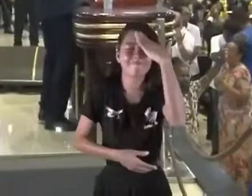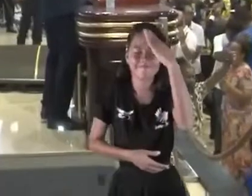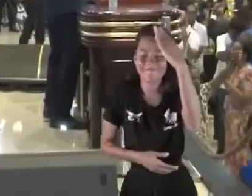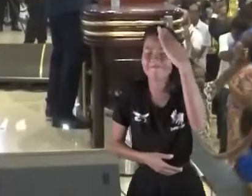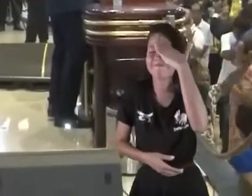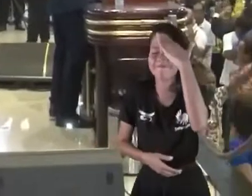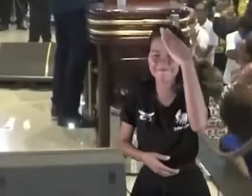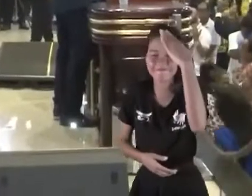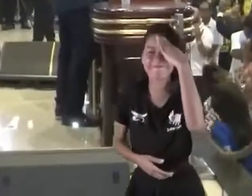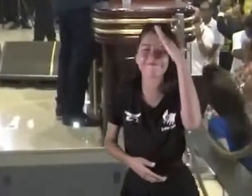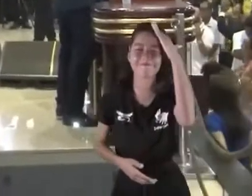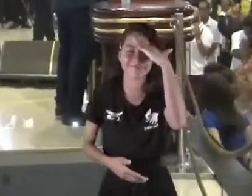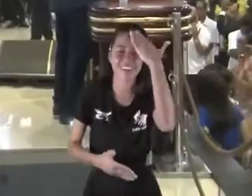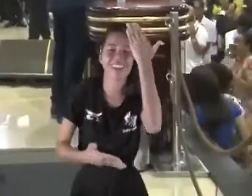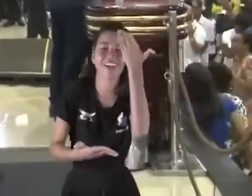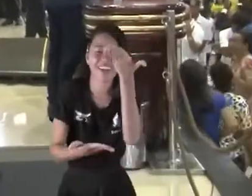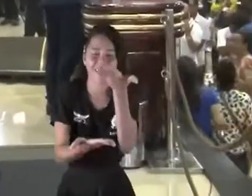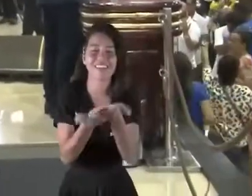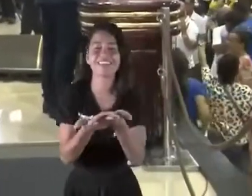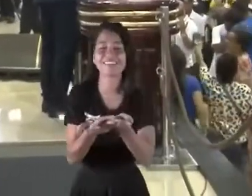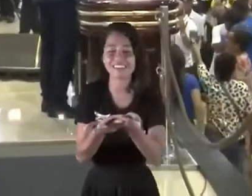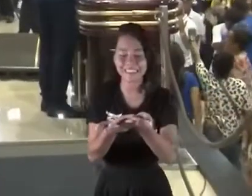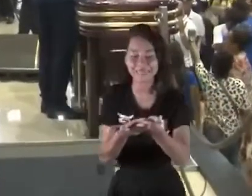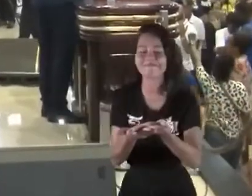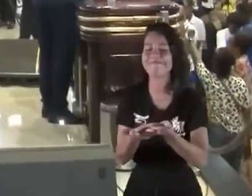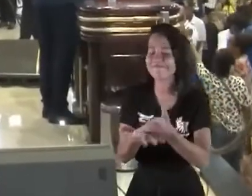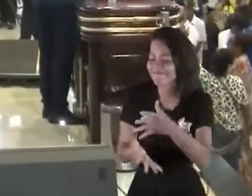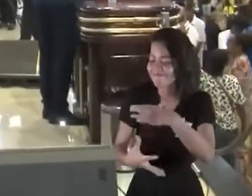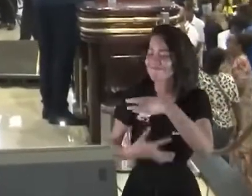vida 89.